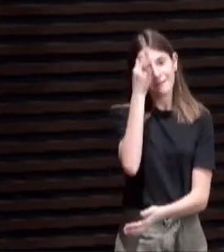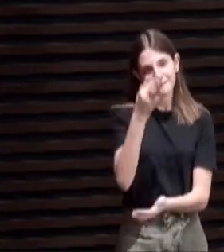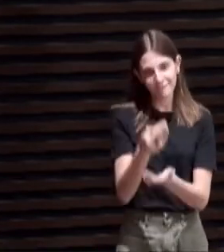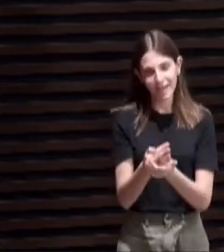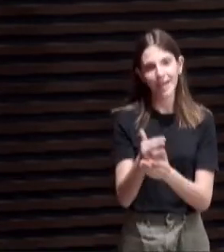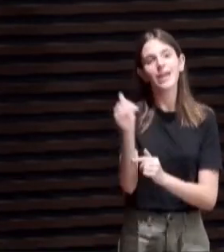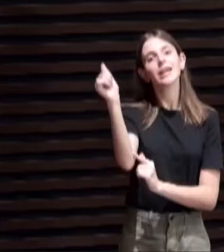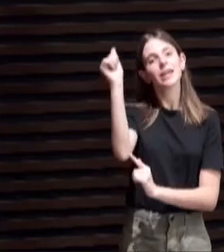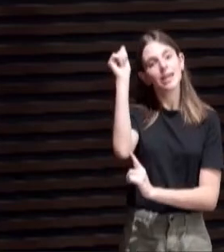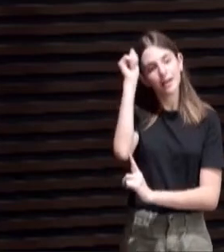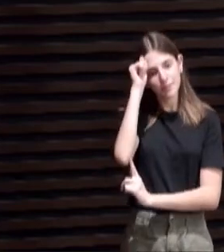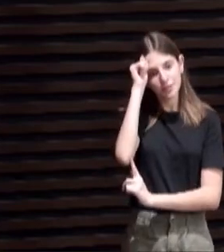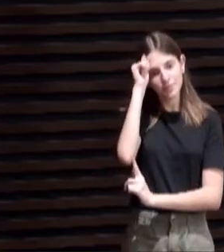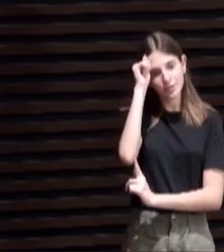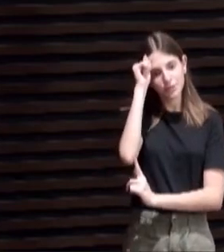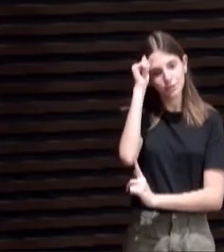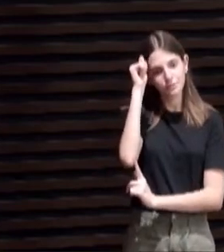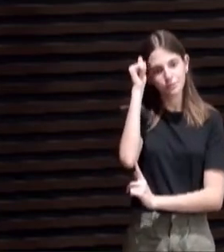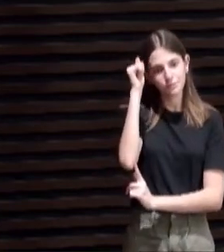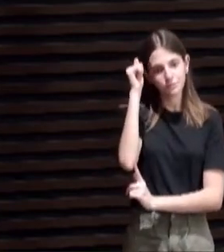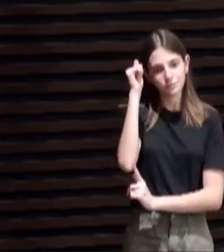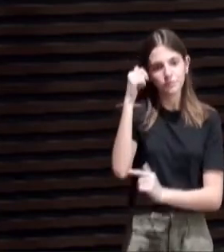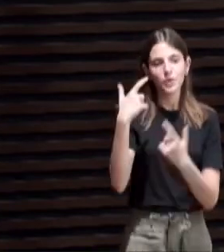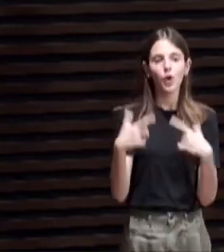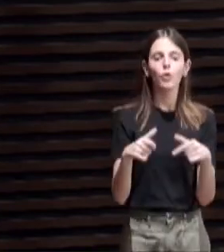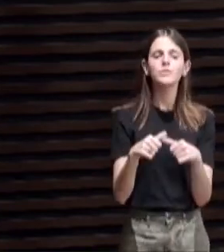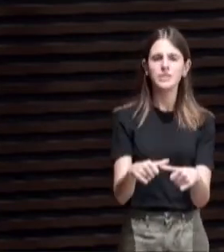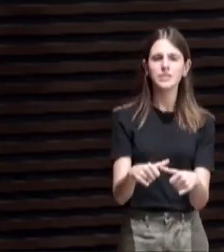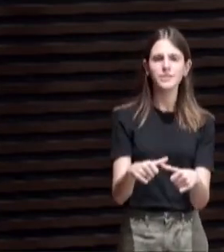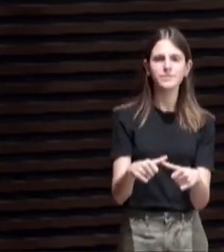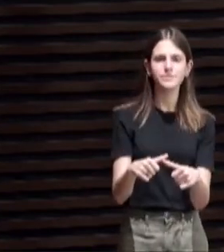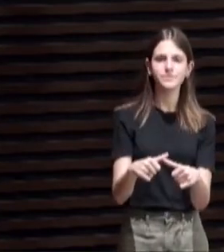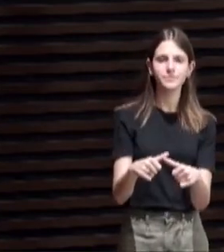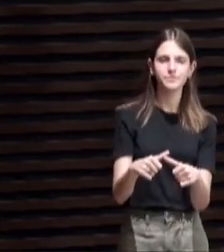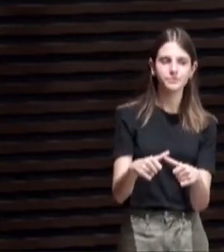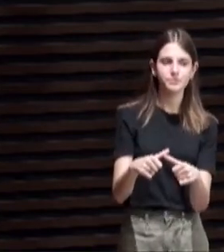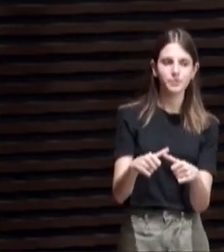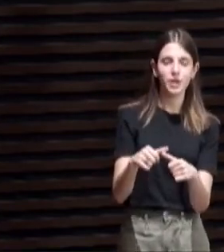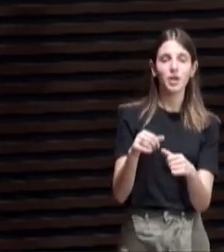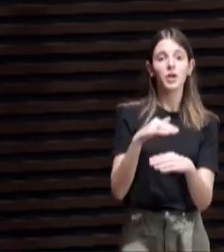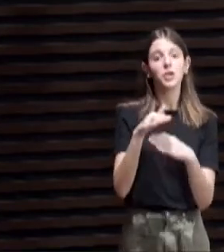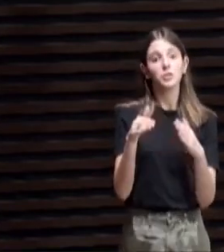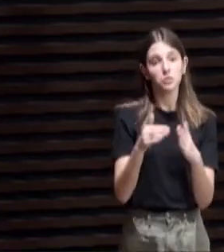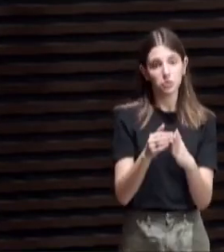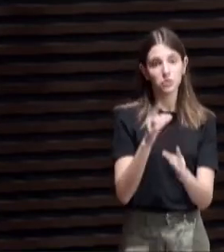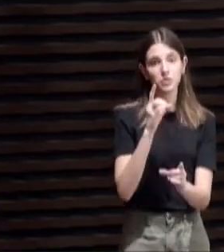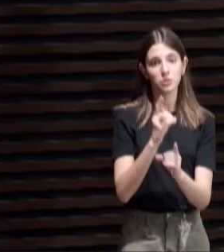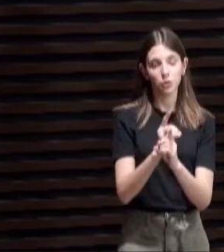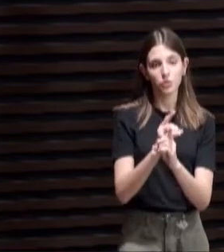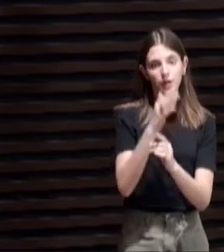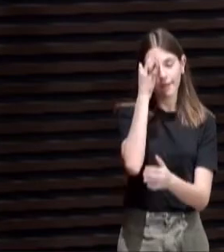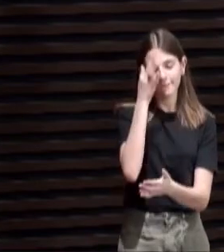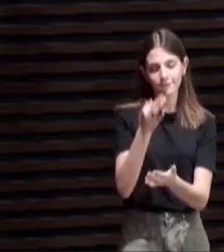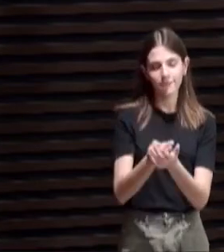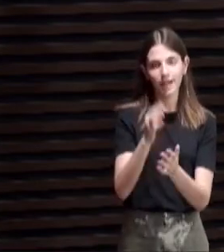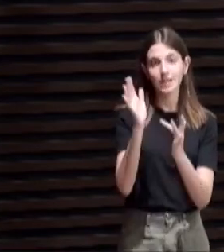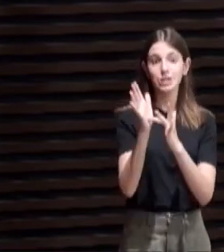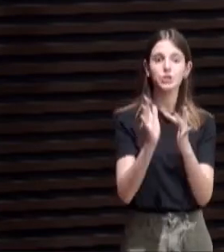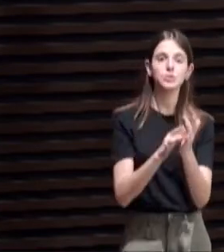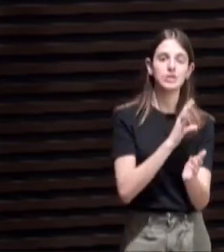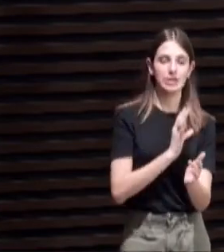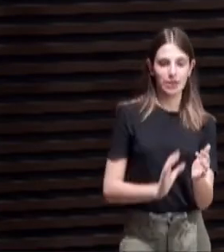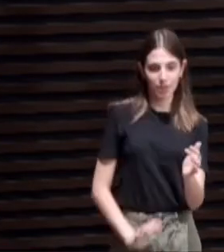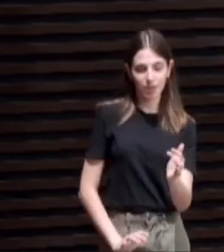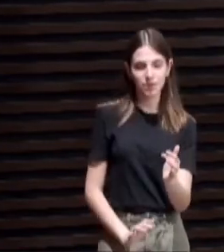onde está fé e arrependimento neles? Então, quando você encontra neles fé em Jesus Cristo e arrependimento dos seus